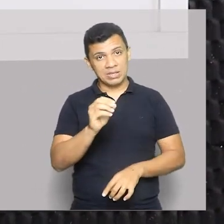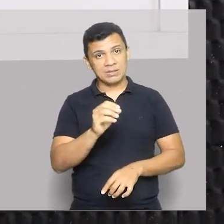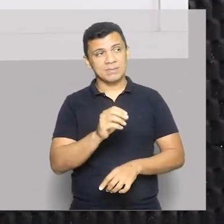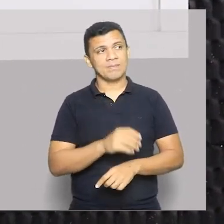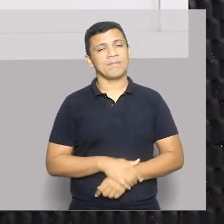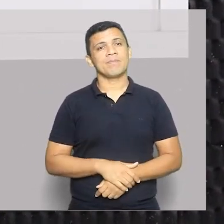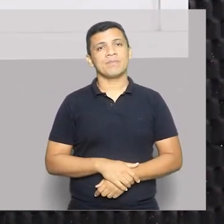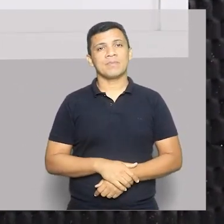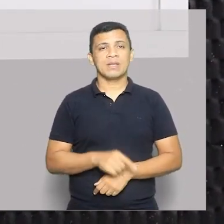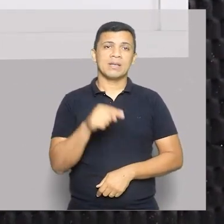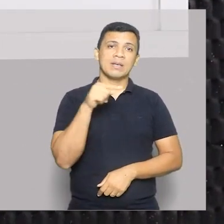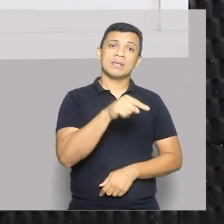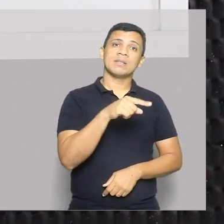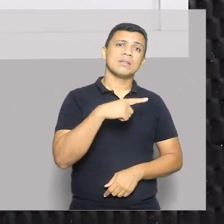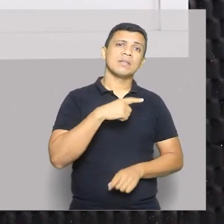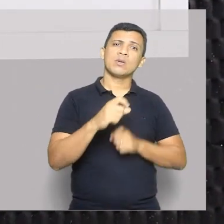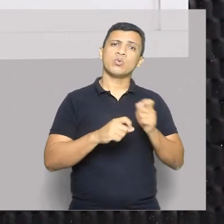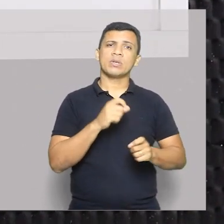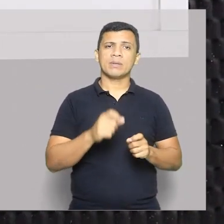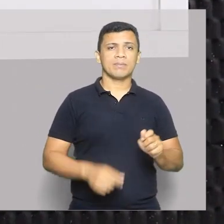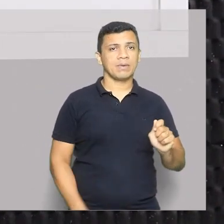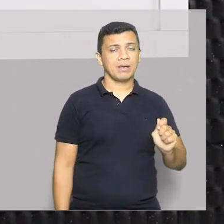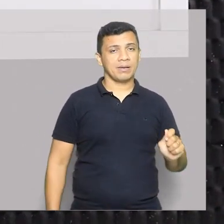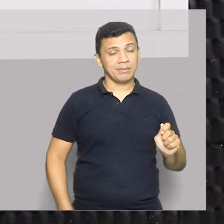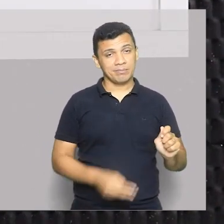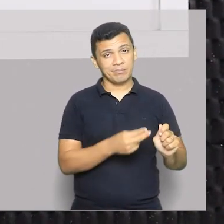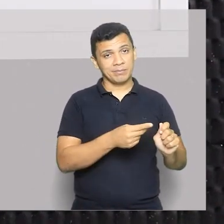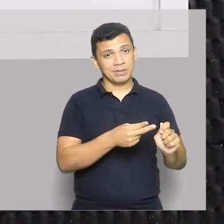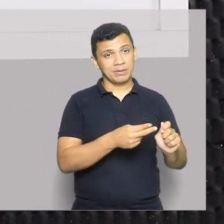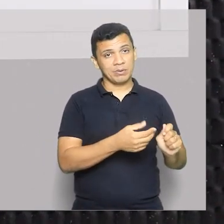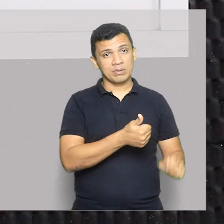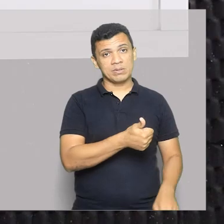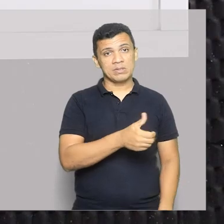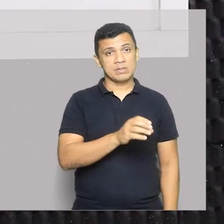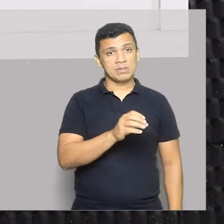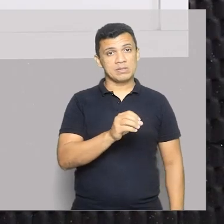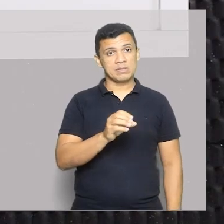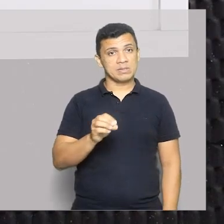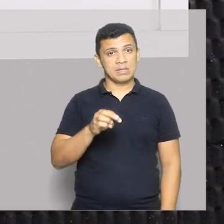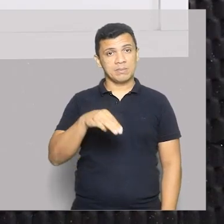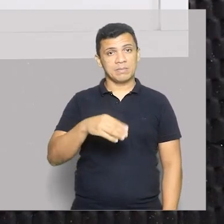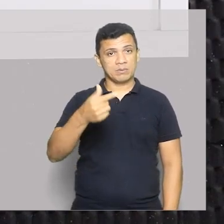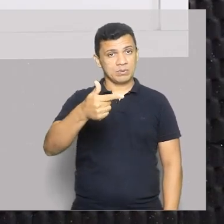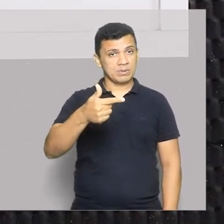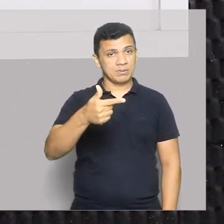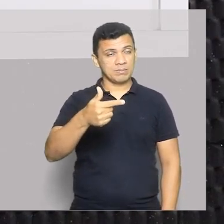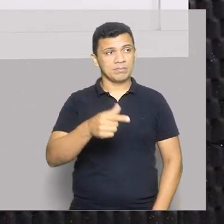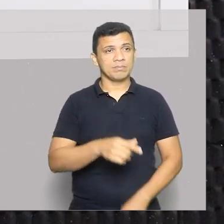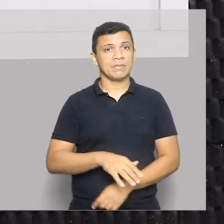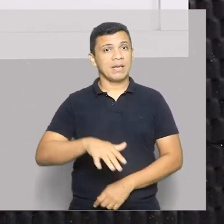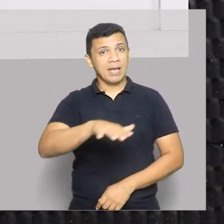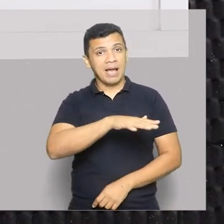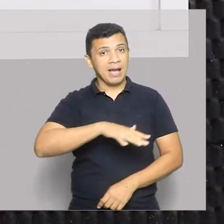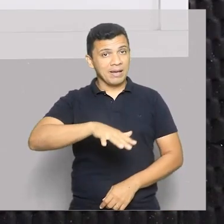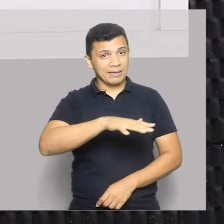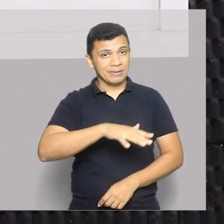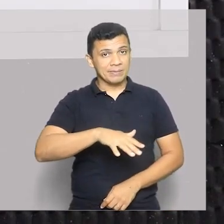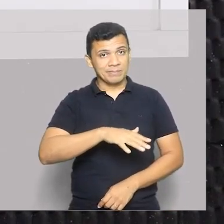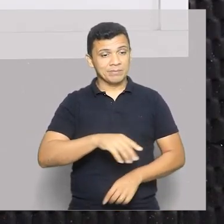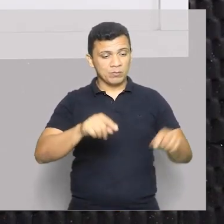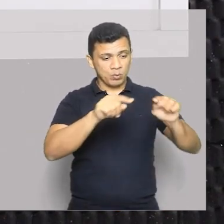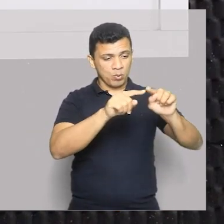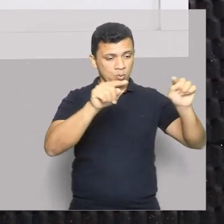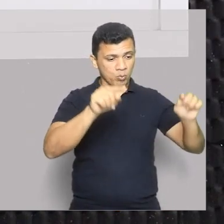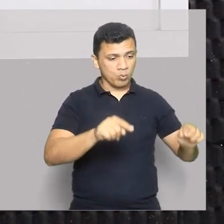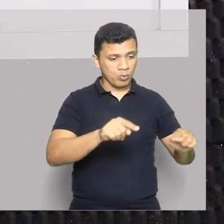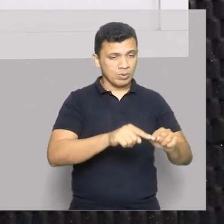na etapa 1 você tem aqui 100, né, metros quadrados. Essa é a área de um